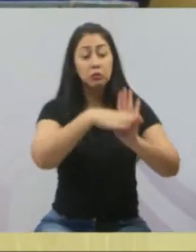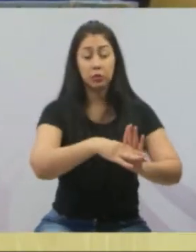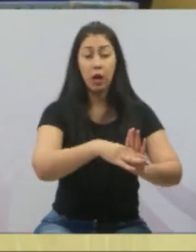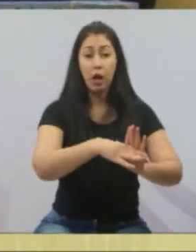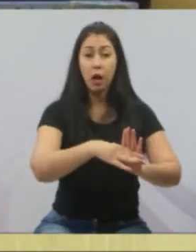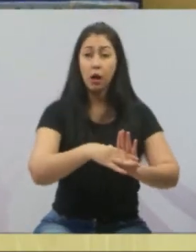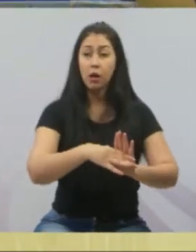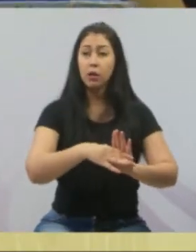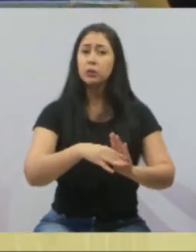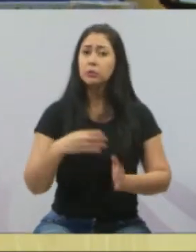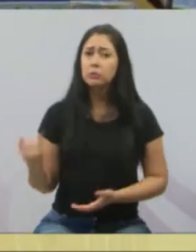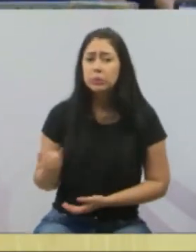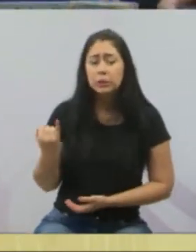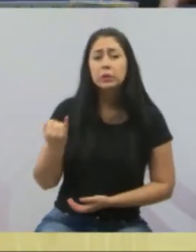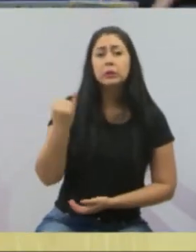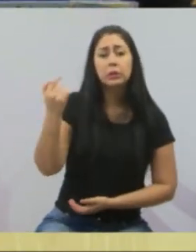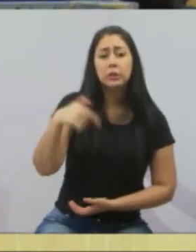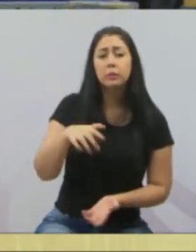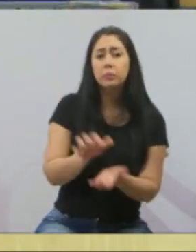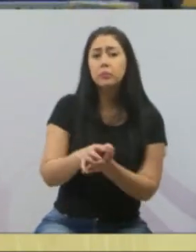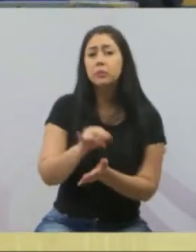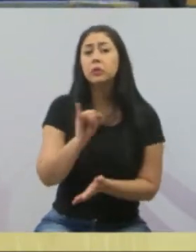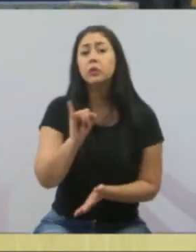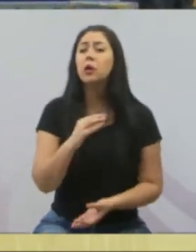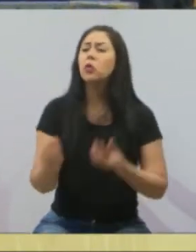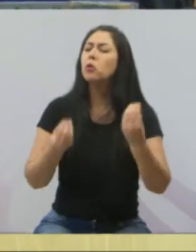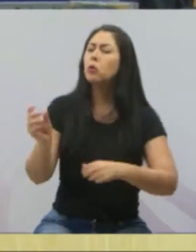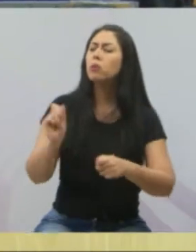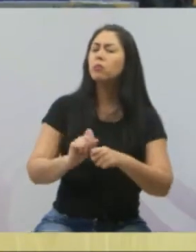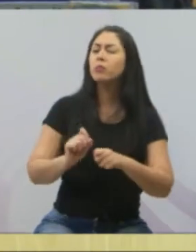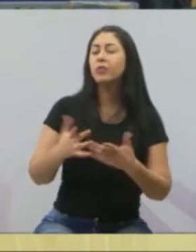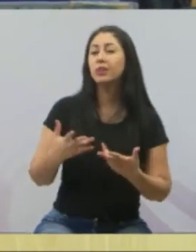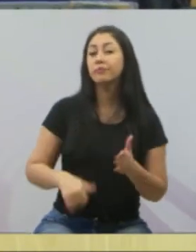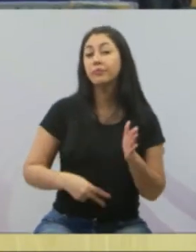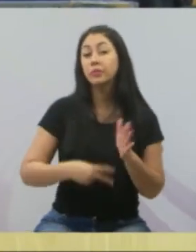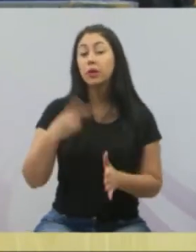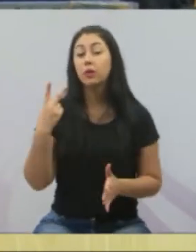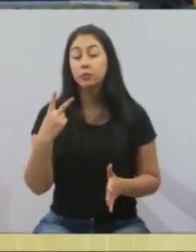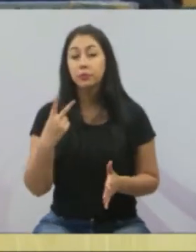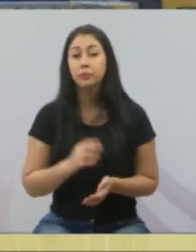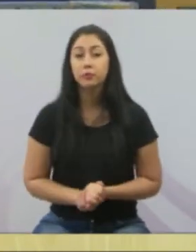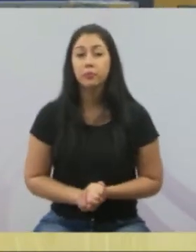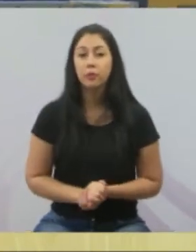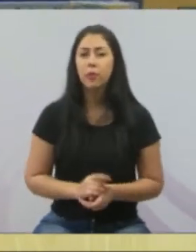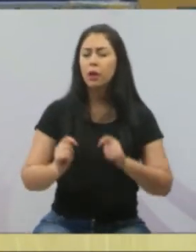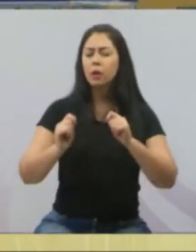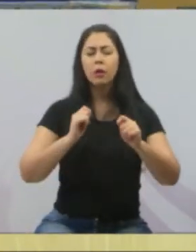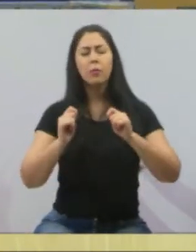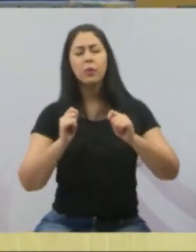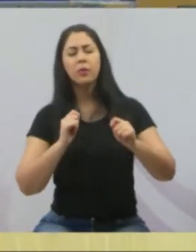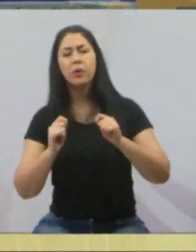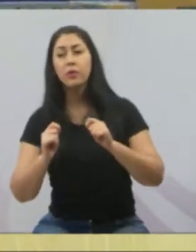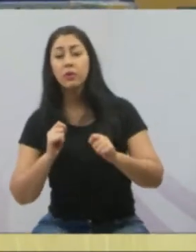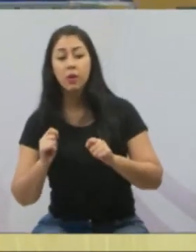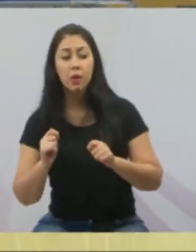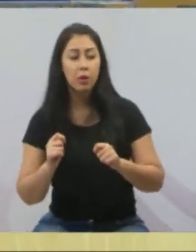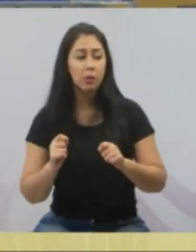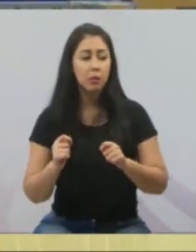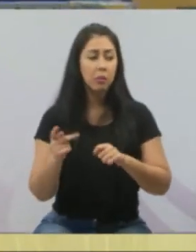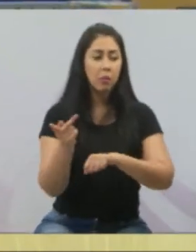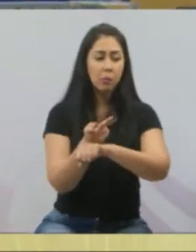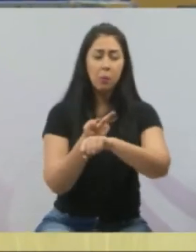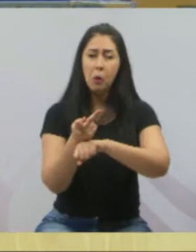atenção dispensada, subscrevemos. Vereador Valmir Parque do Meia Lua. Requerimento número 234. Requeremos a excelentíssimo senhor presidente